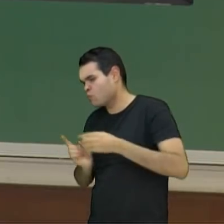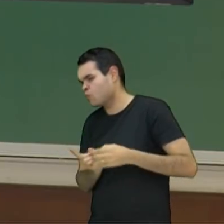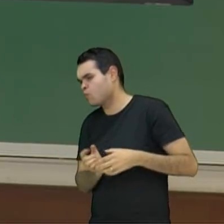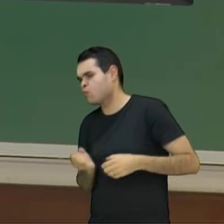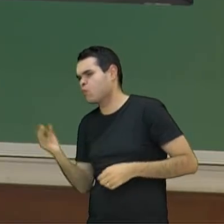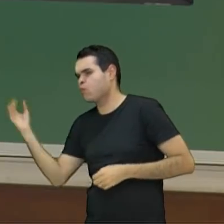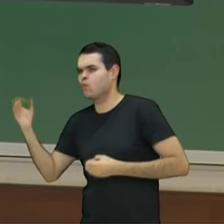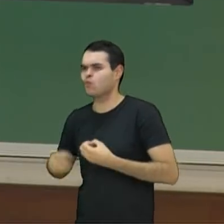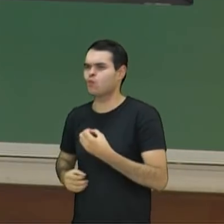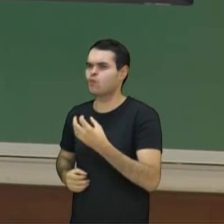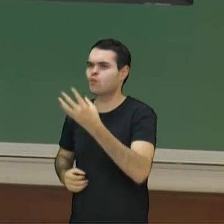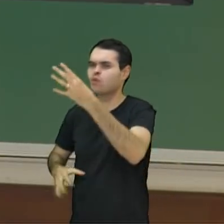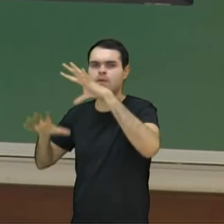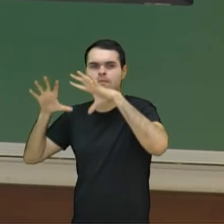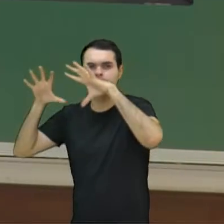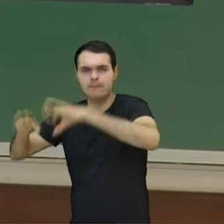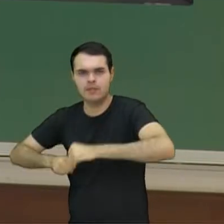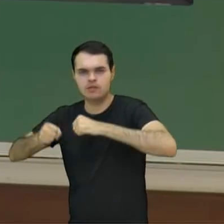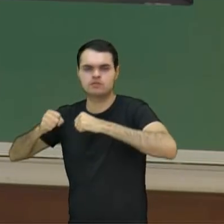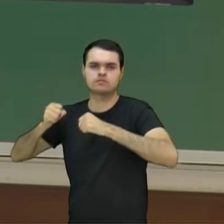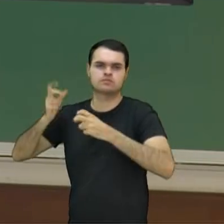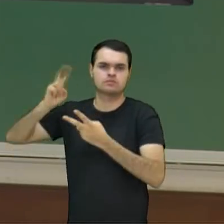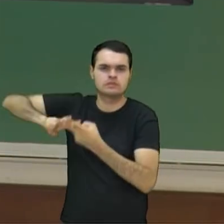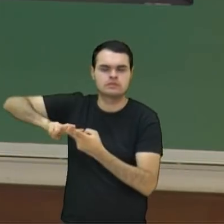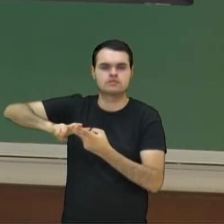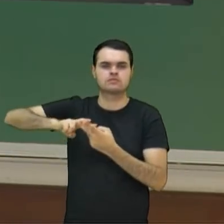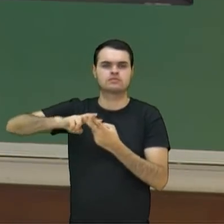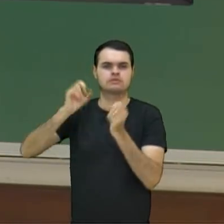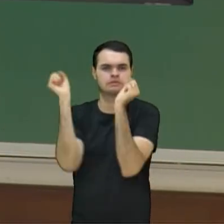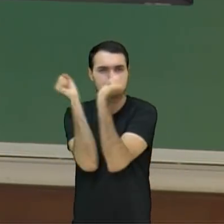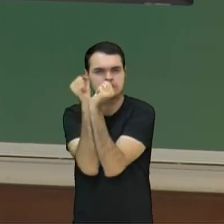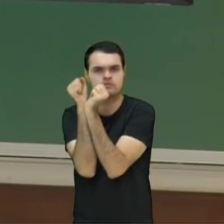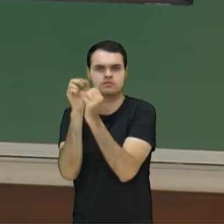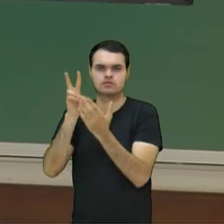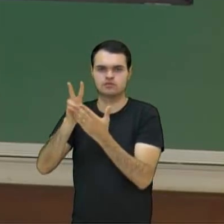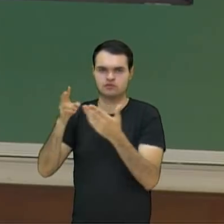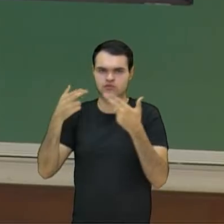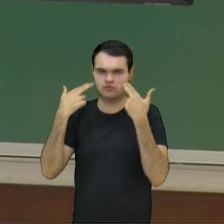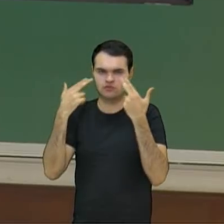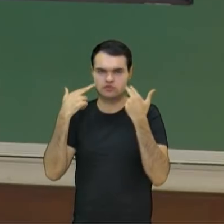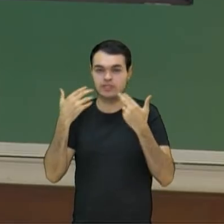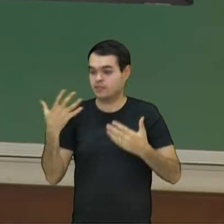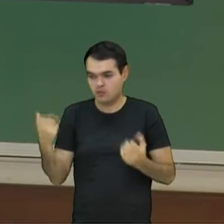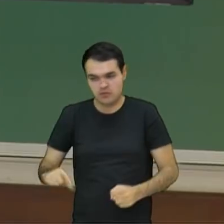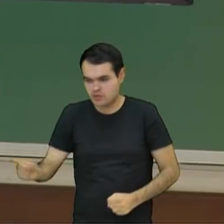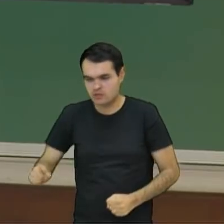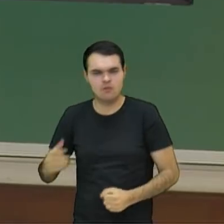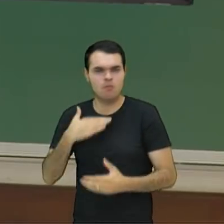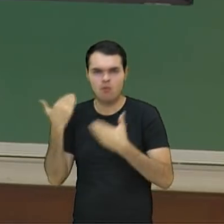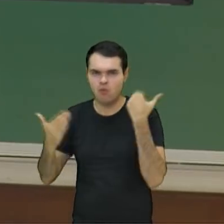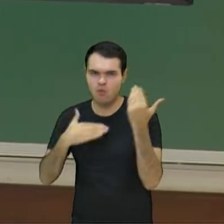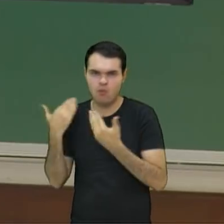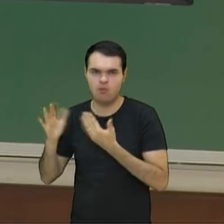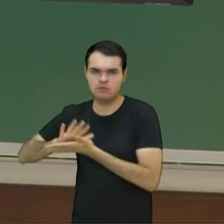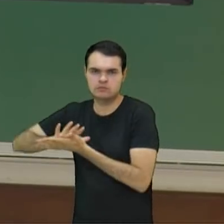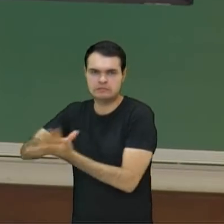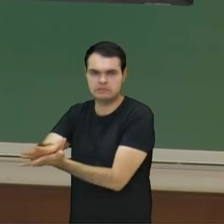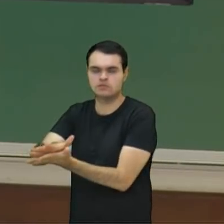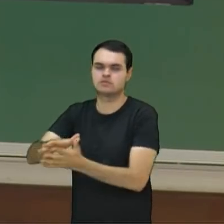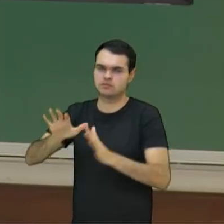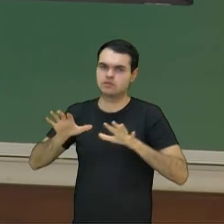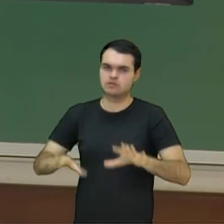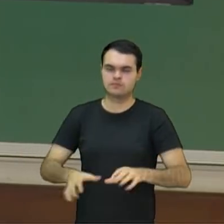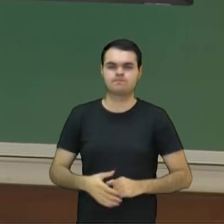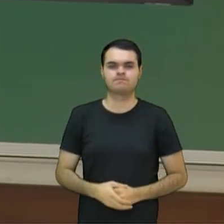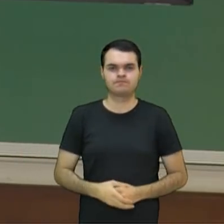para capturar indígenas ou para escravizá-los, ou os que não aceitassem eram mortos, enfim. Então tinha toda uma situação